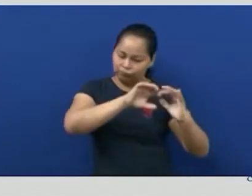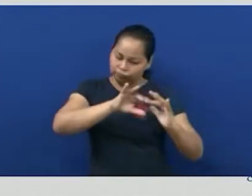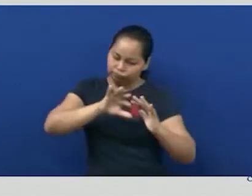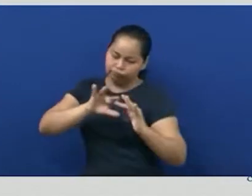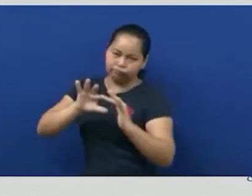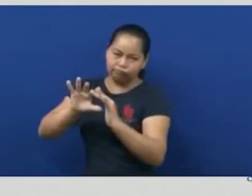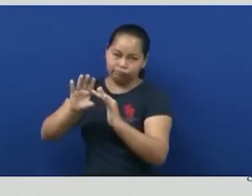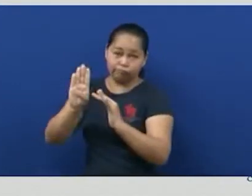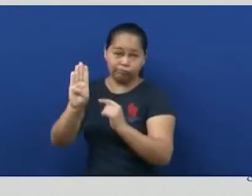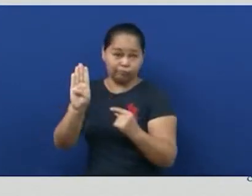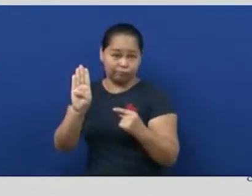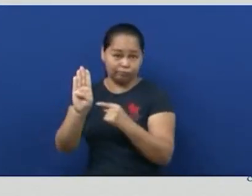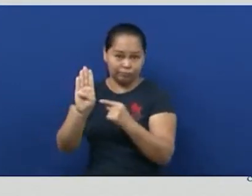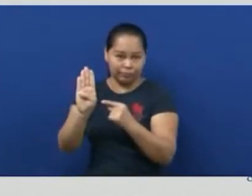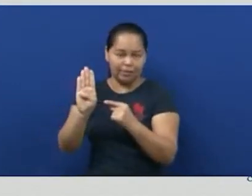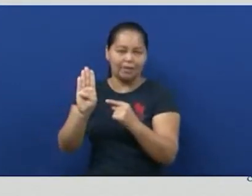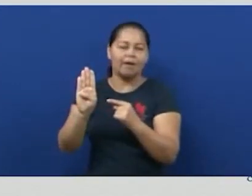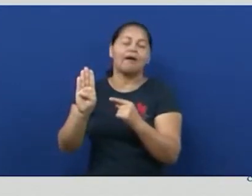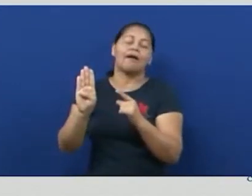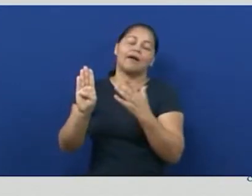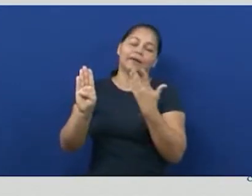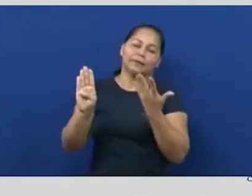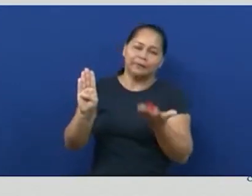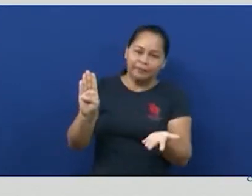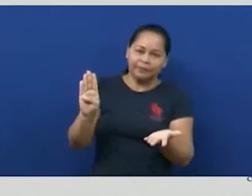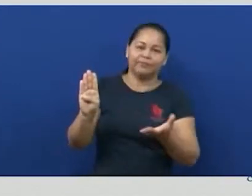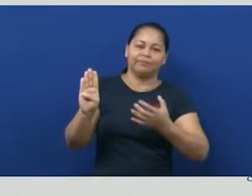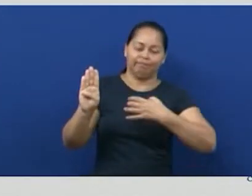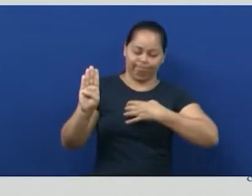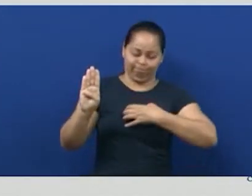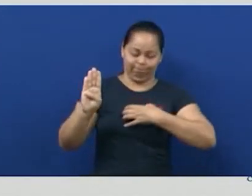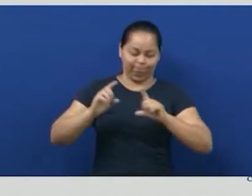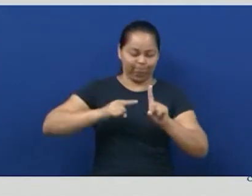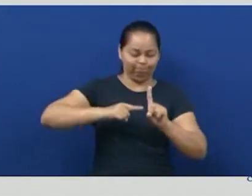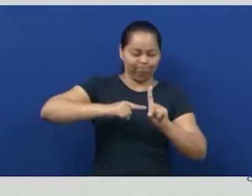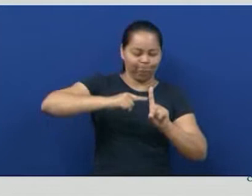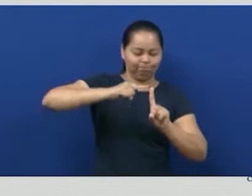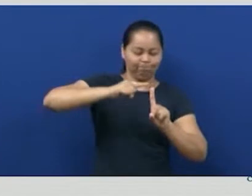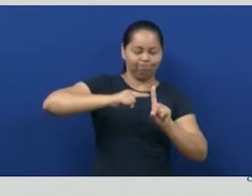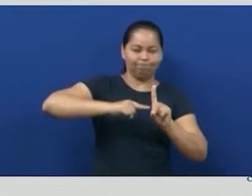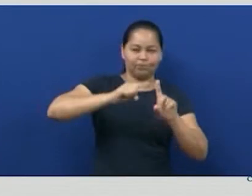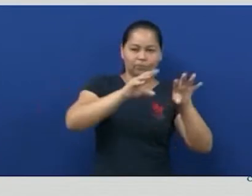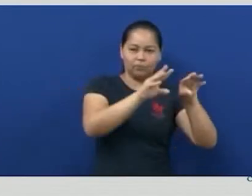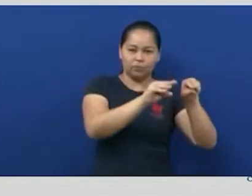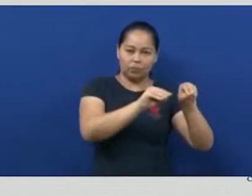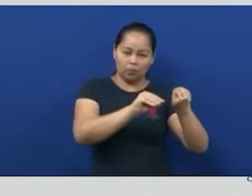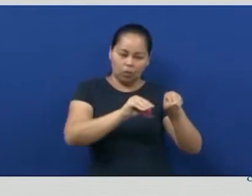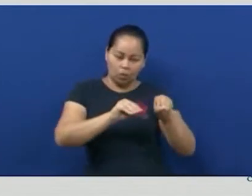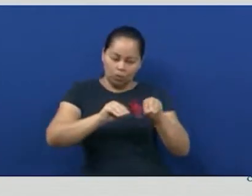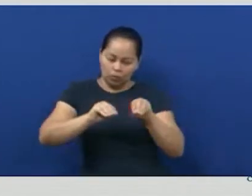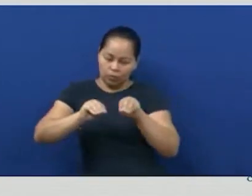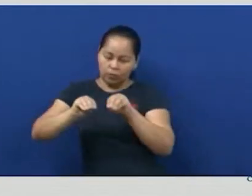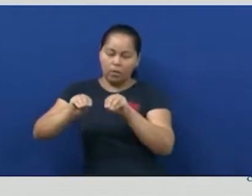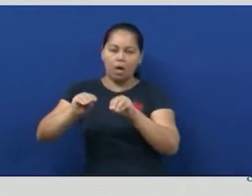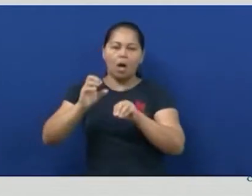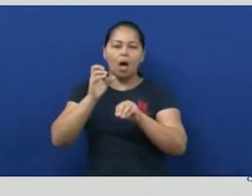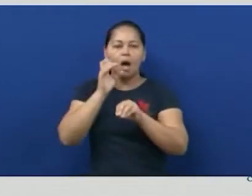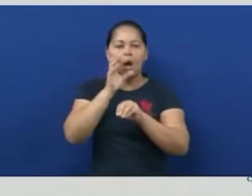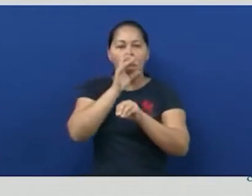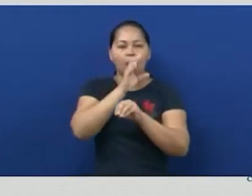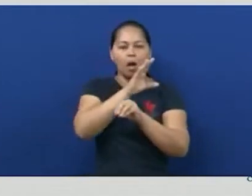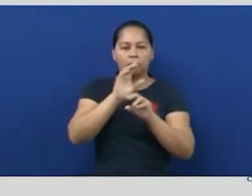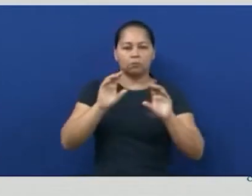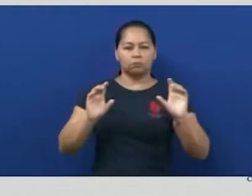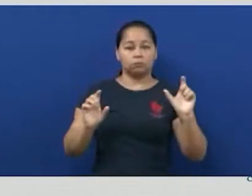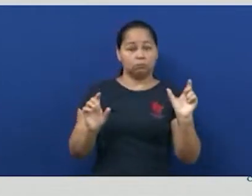Então, quando acontece isso, eu estou transferindo calor de um